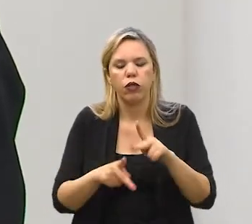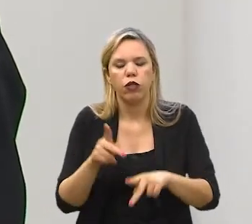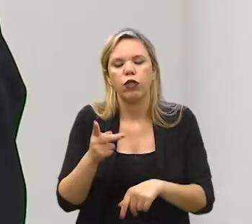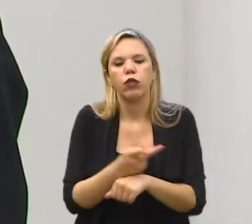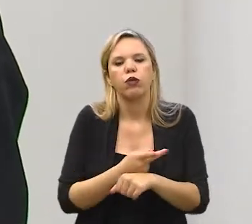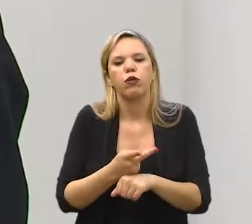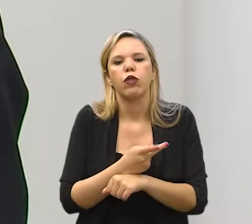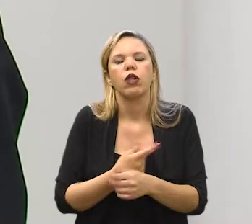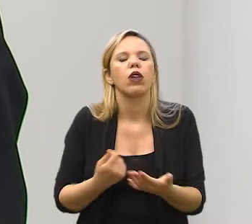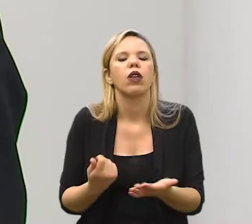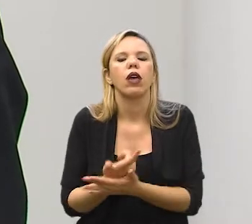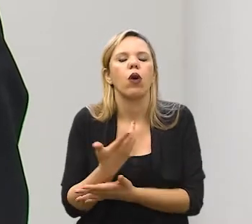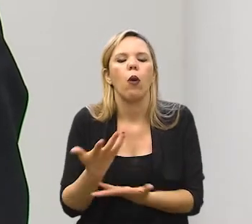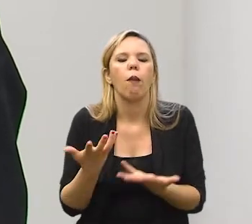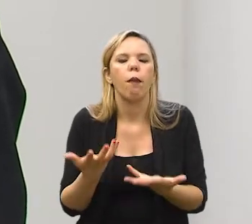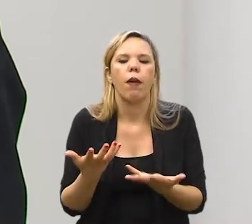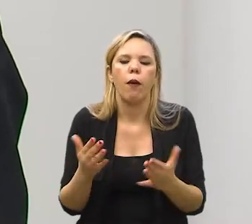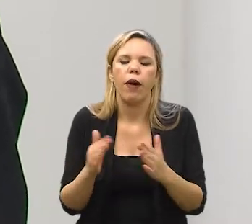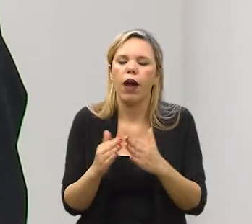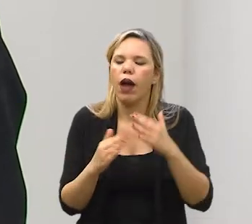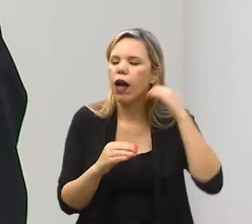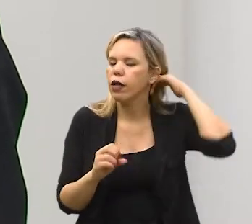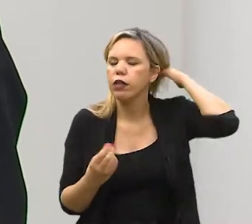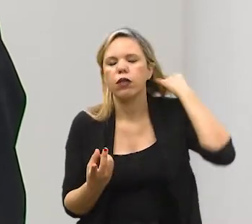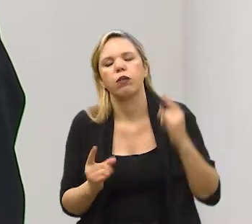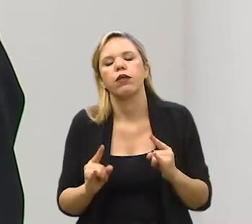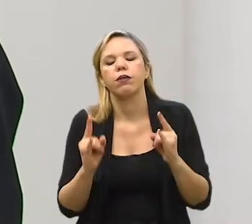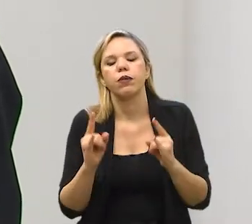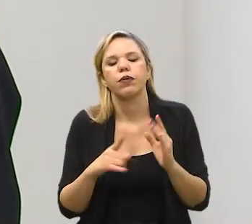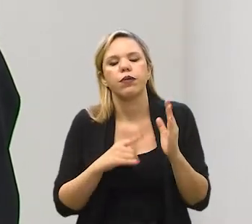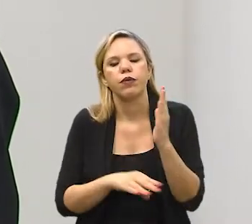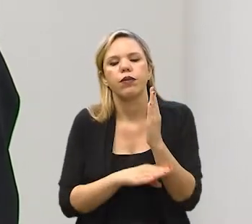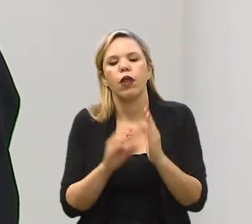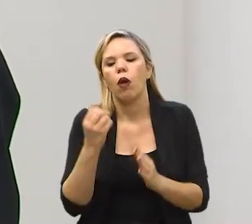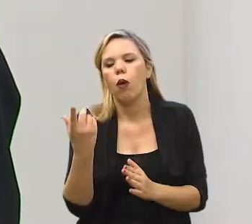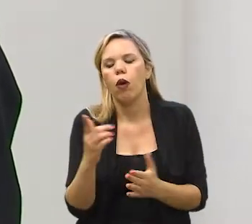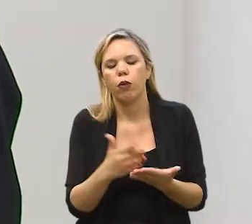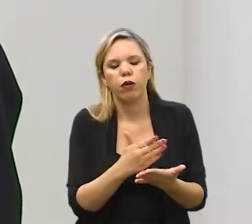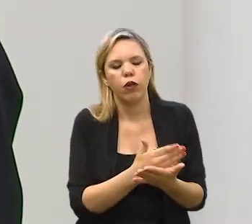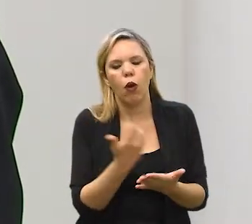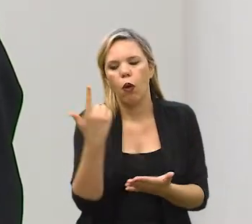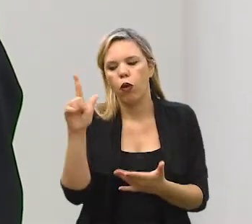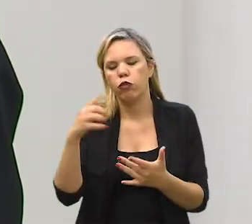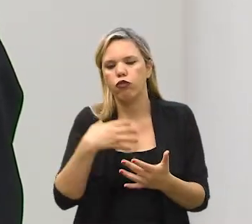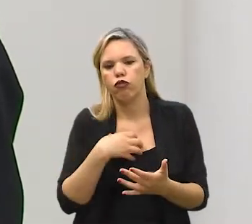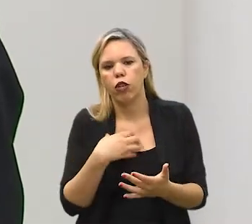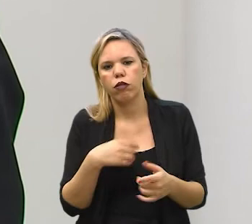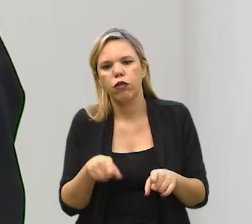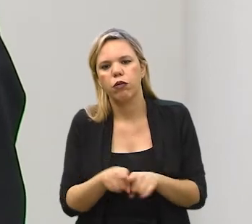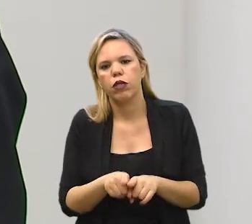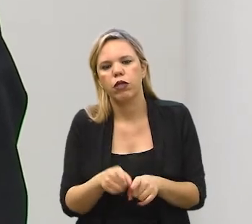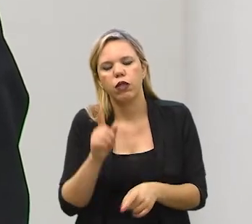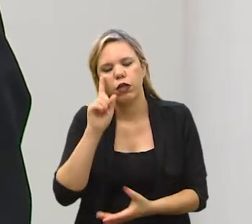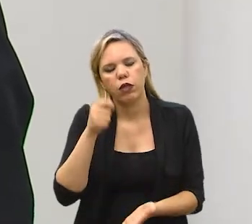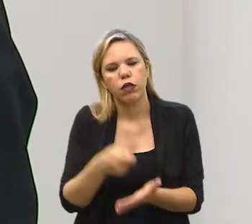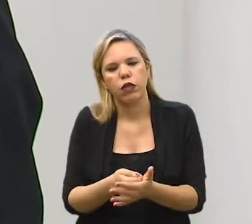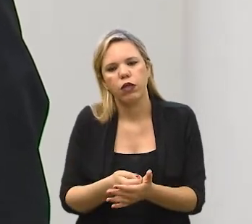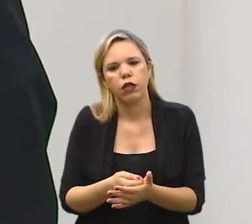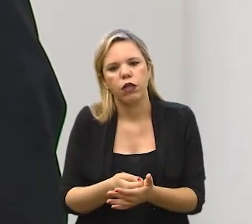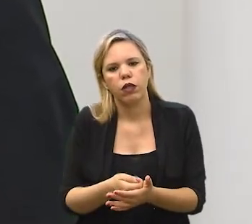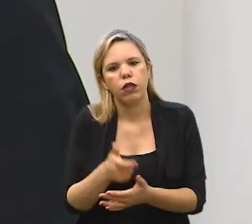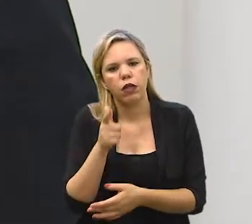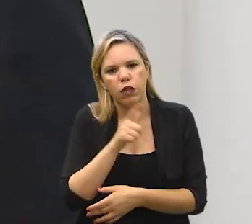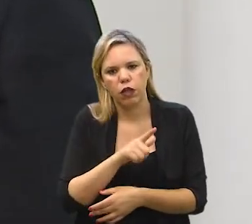a aquisição de algum imóvel, ela tem apenas o financiamento ou tem outras modalidades para garantir essa